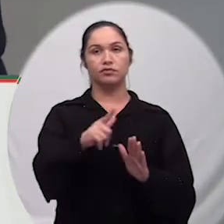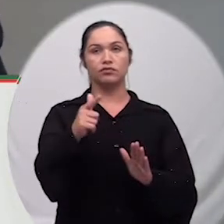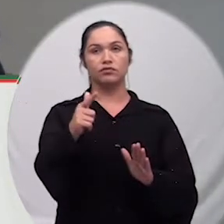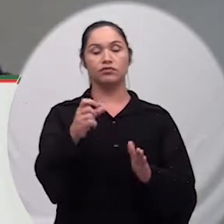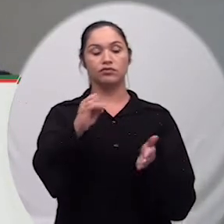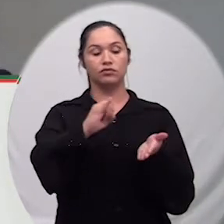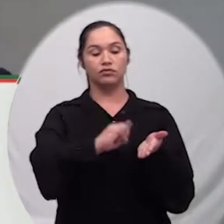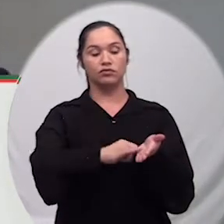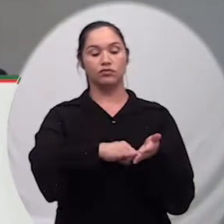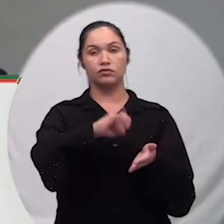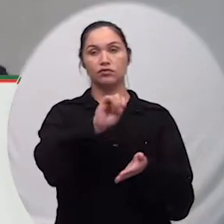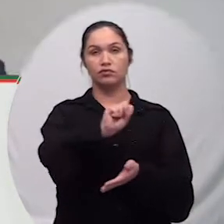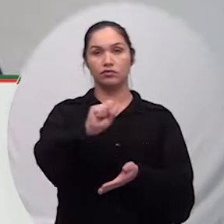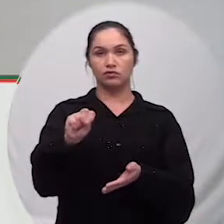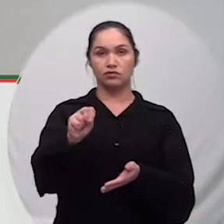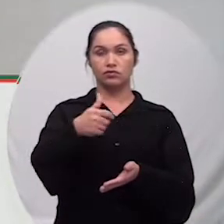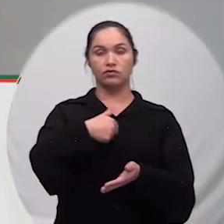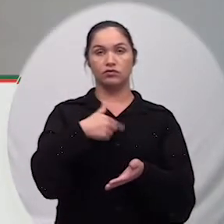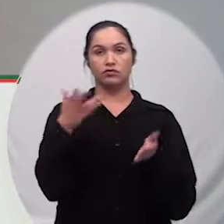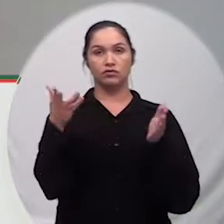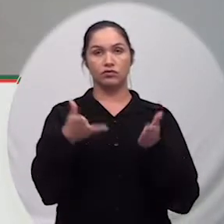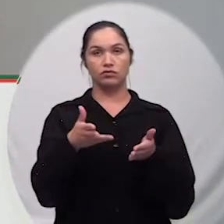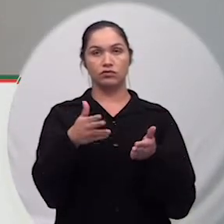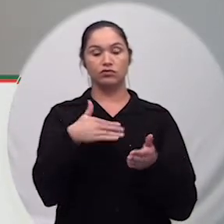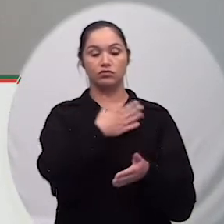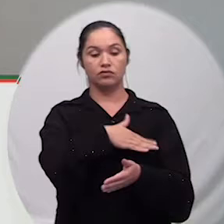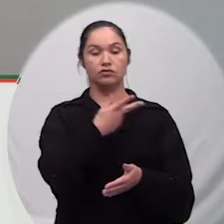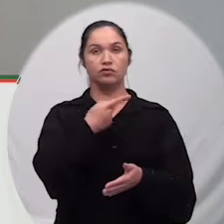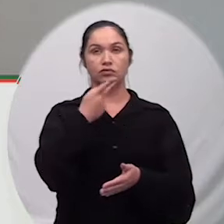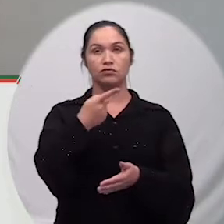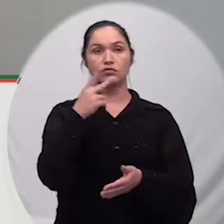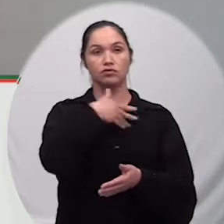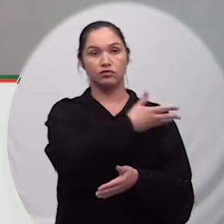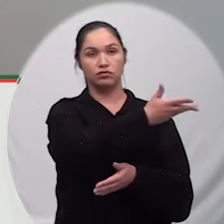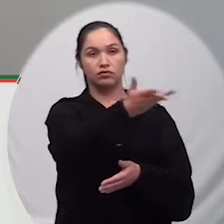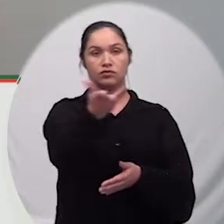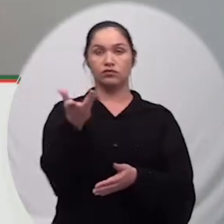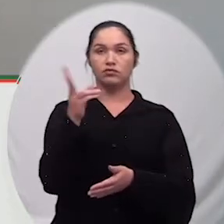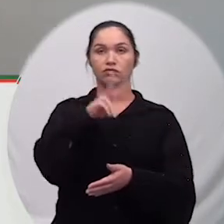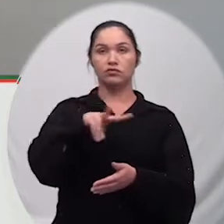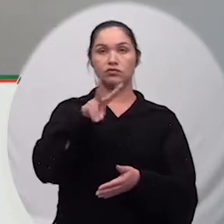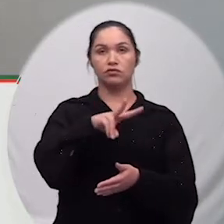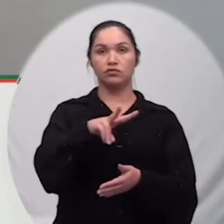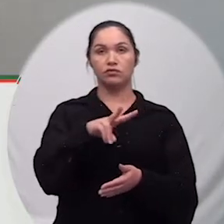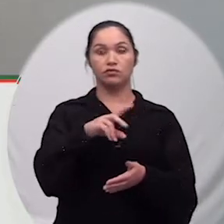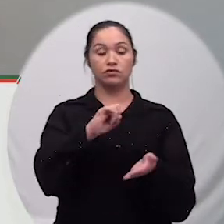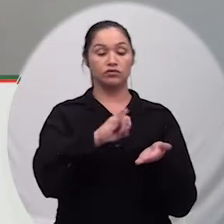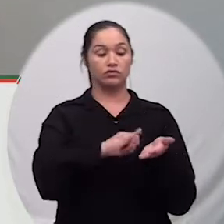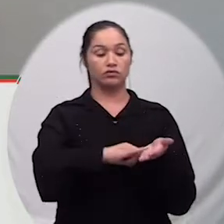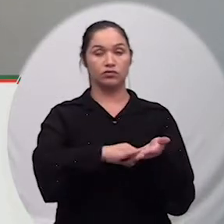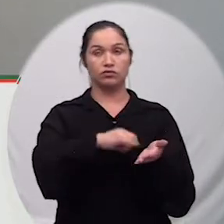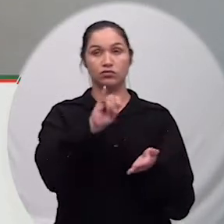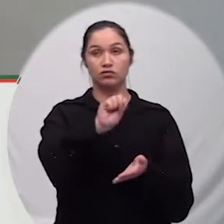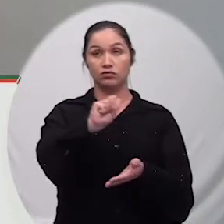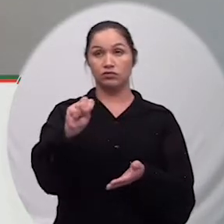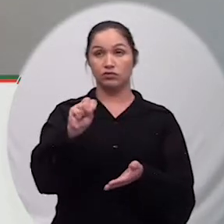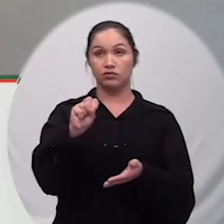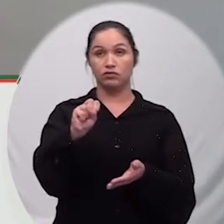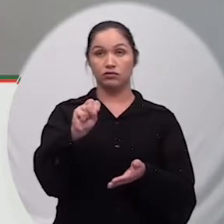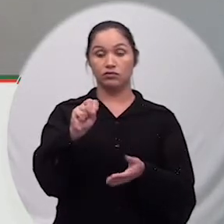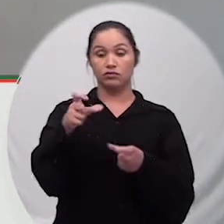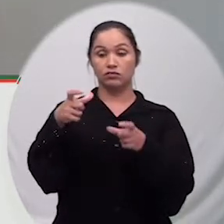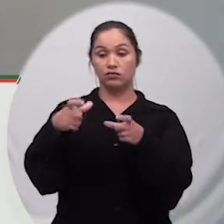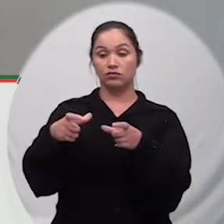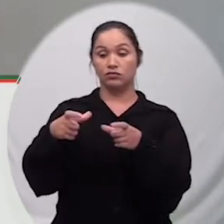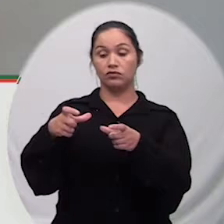né? E eu venho falar diretamente com os nobres colegas sobre o ISS dos cartórios, né? E